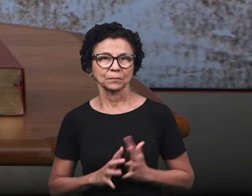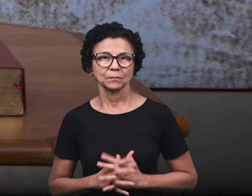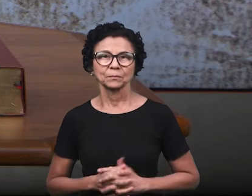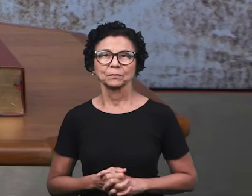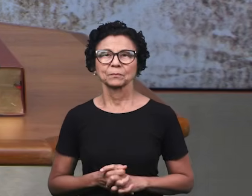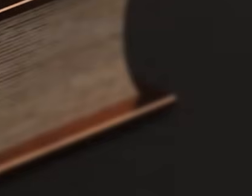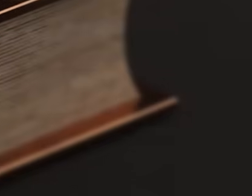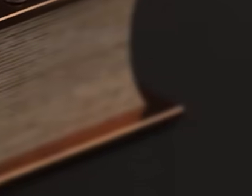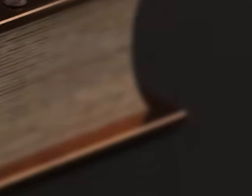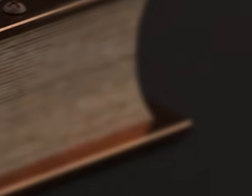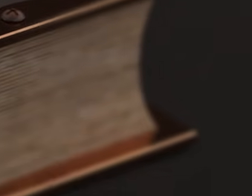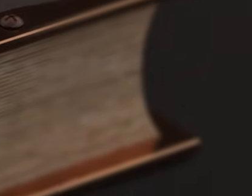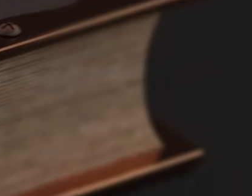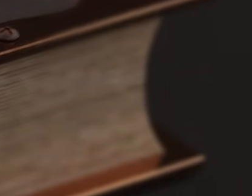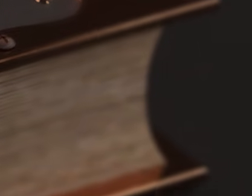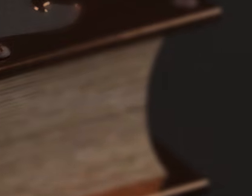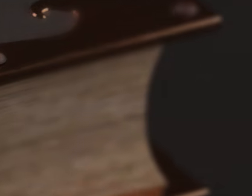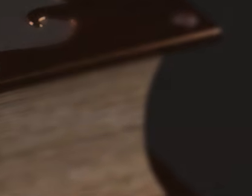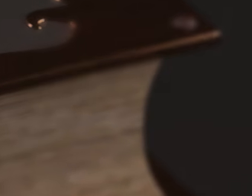Jesus.